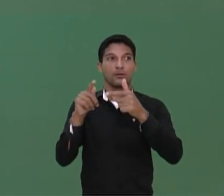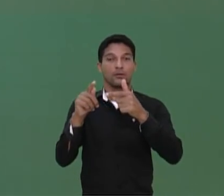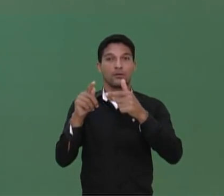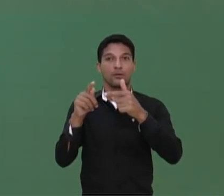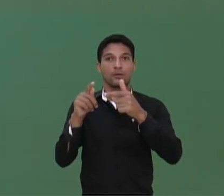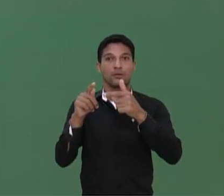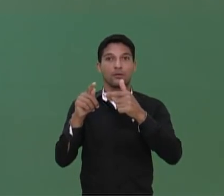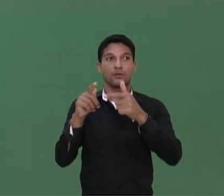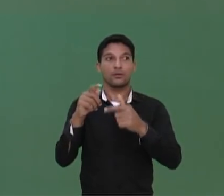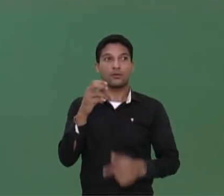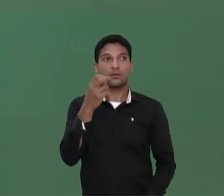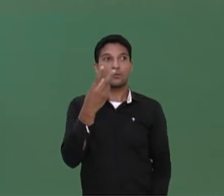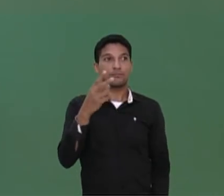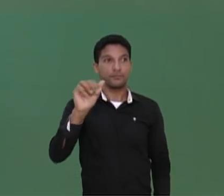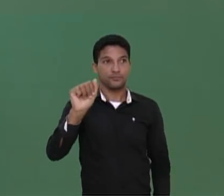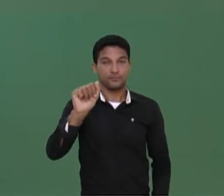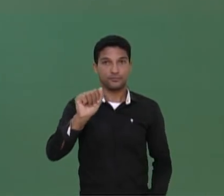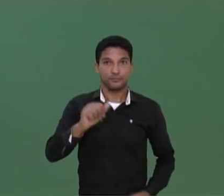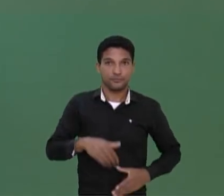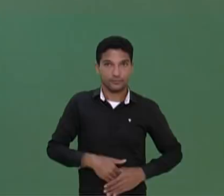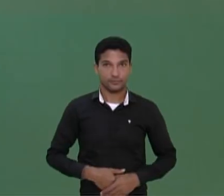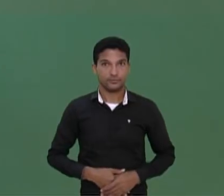há dois a